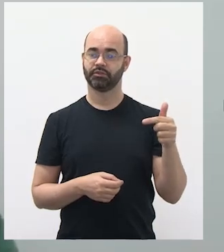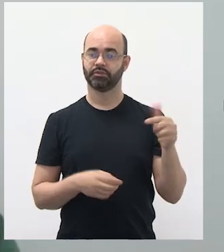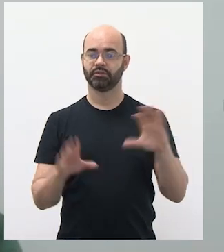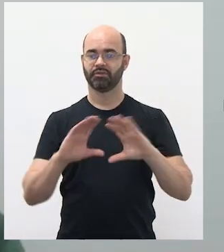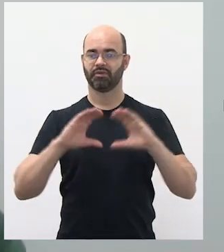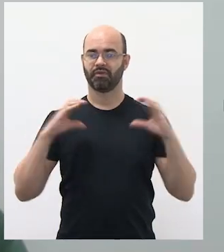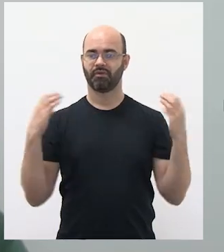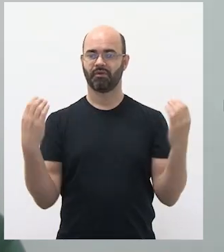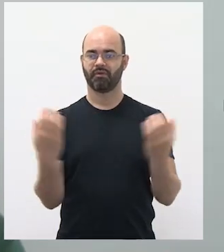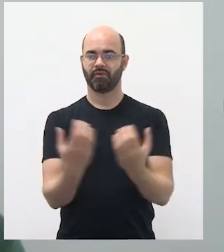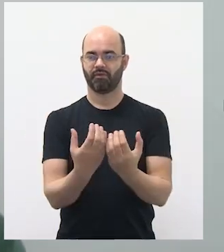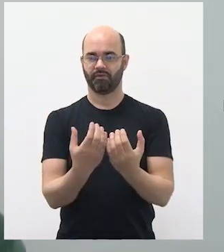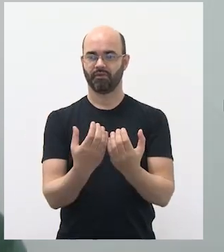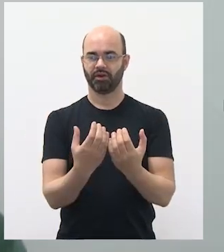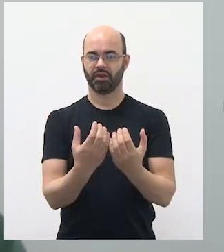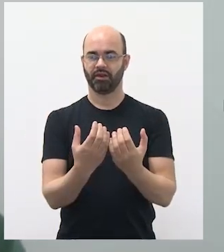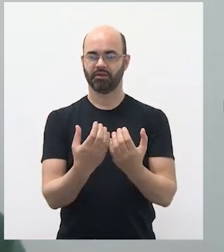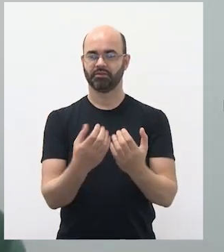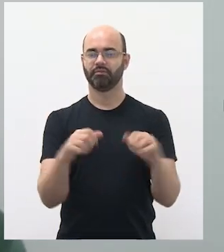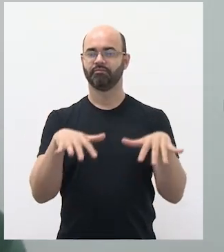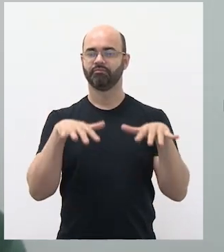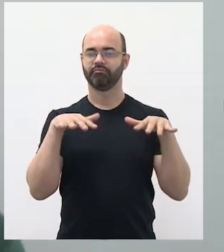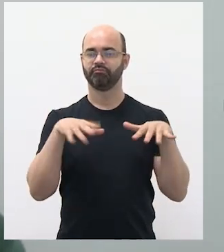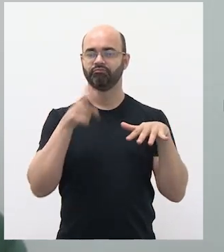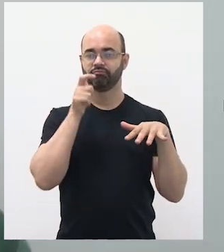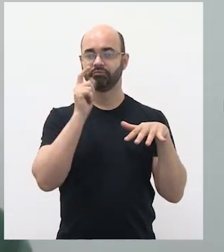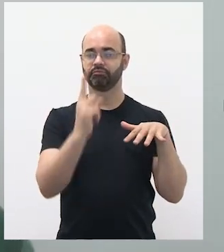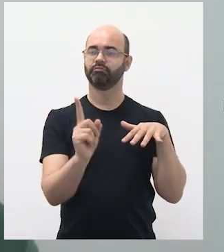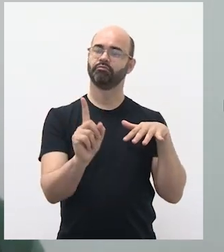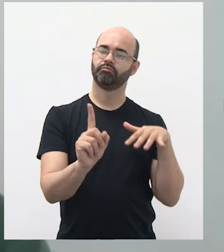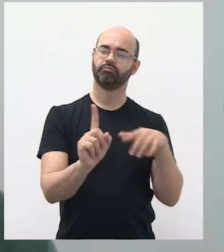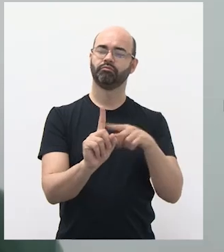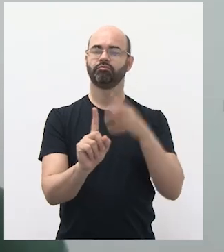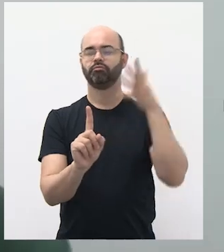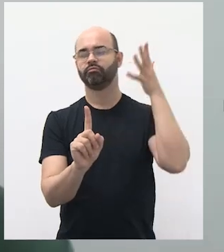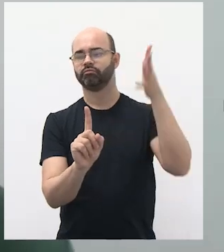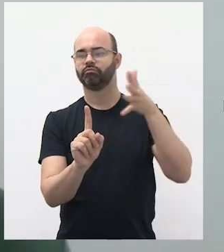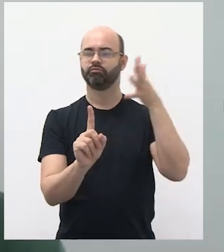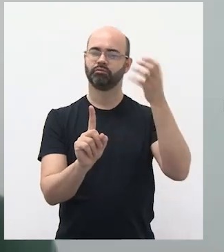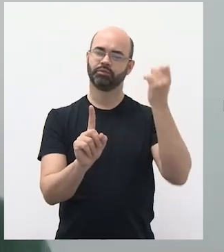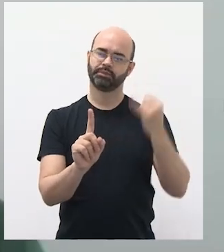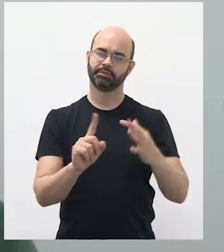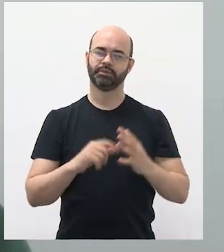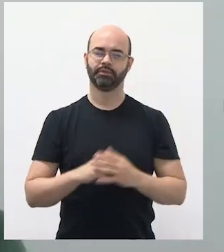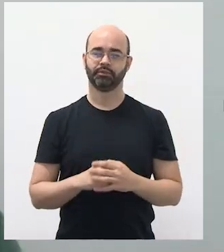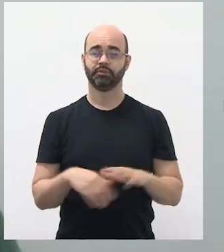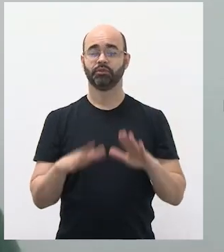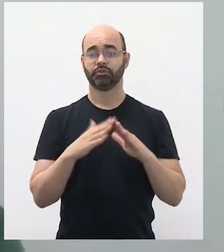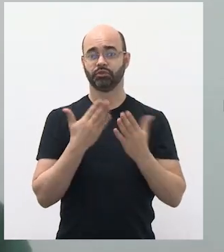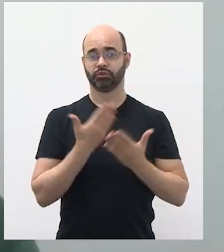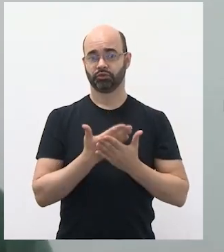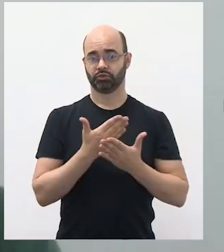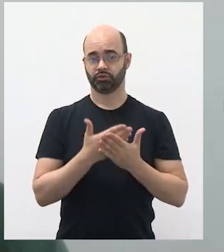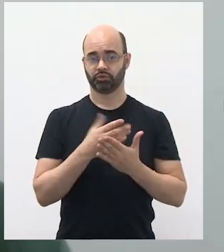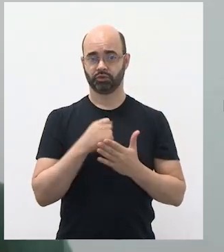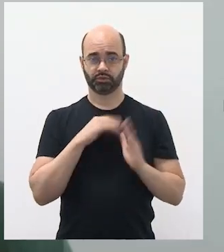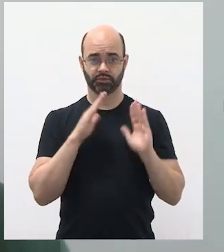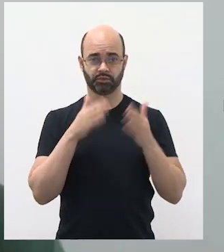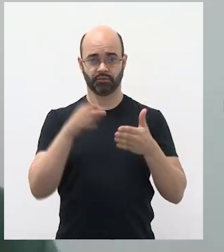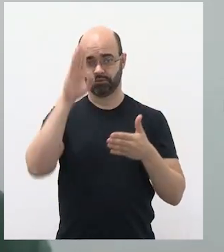Educação em 2007, ele vai dizer o seguinte, que uma escola cujo ensino tem como referenciais eurocêntricos